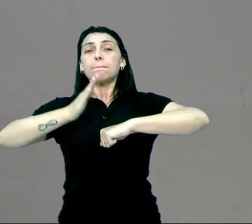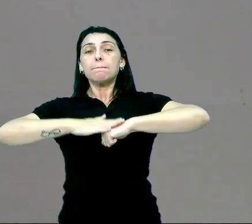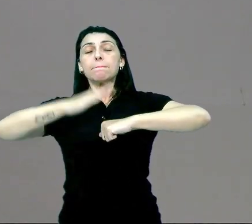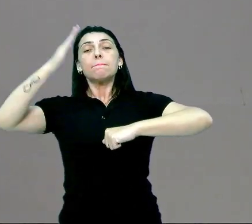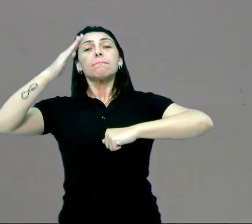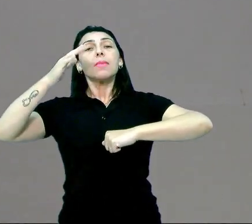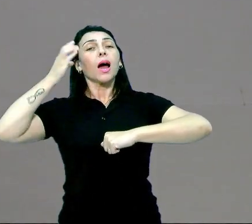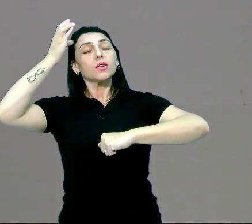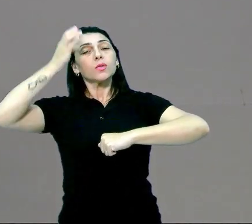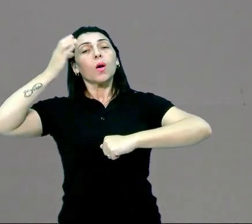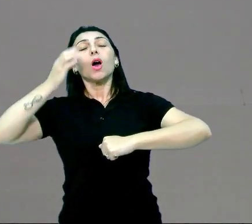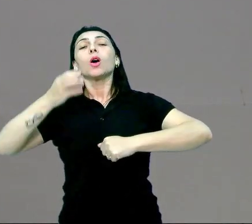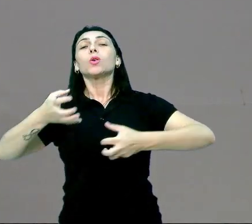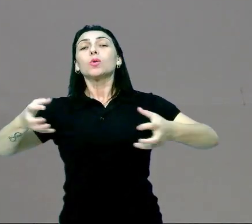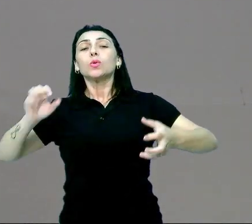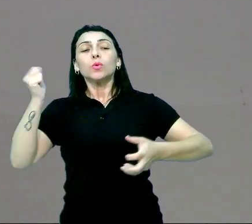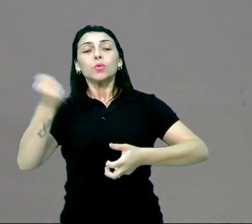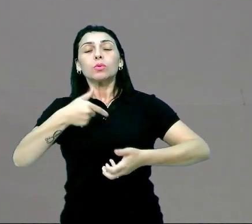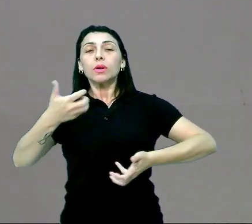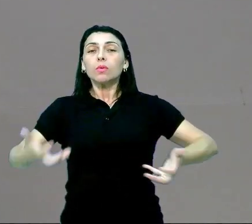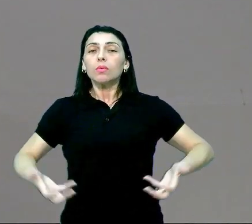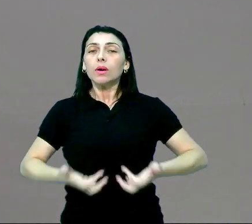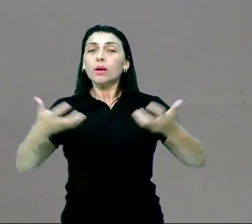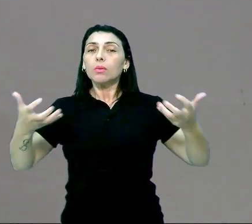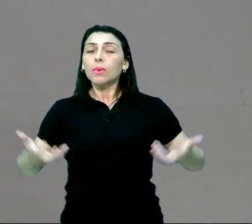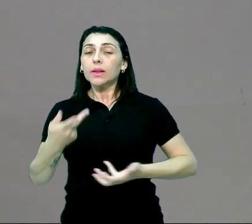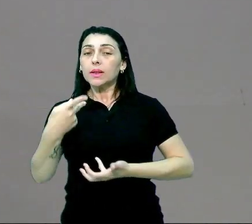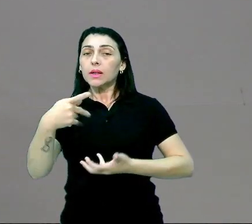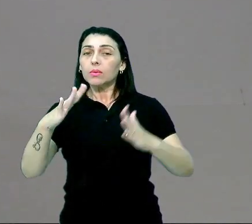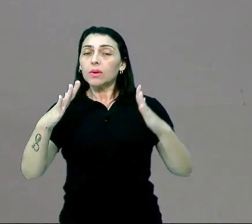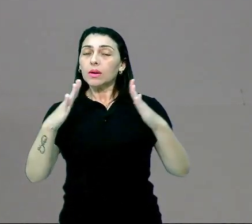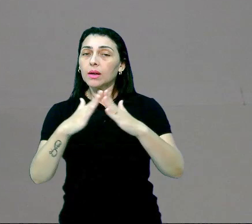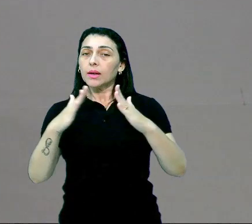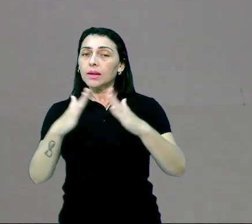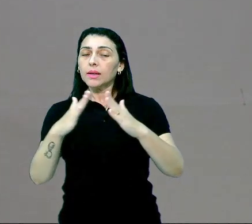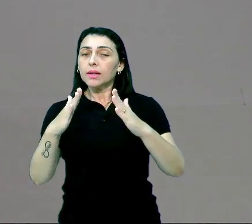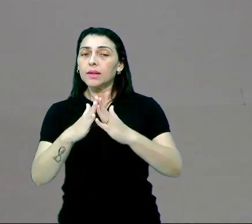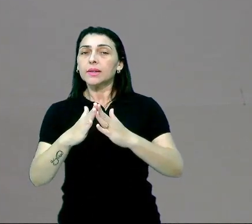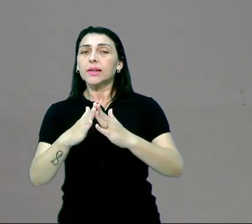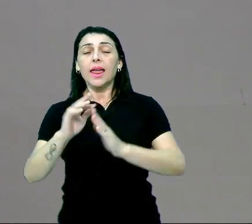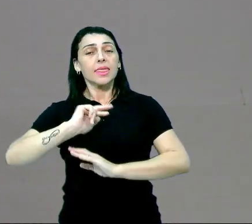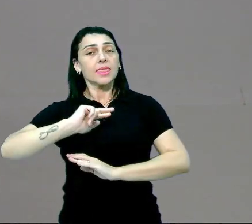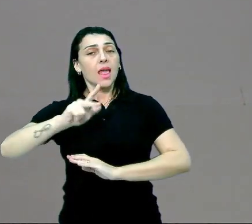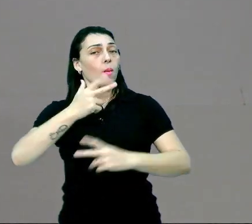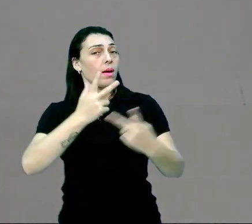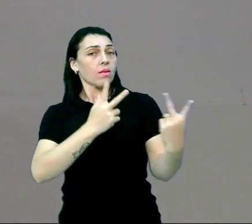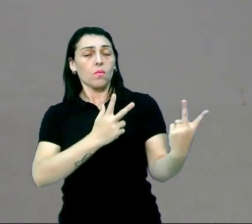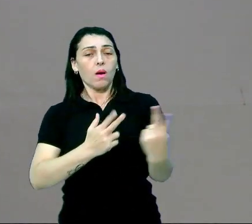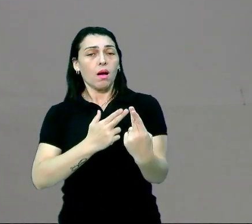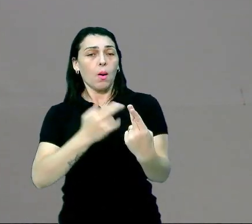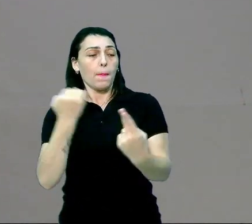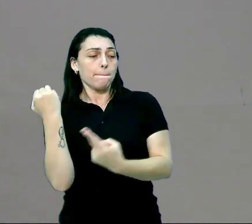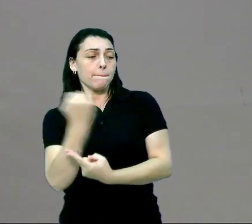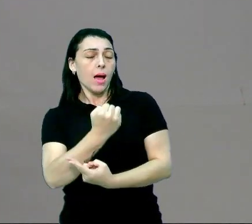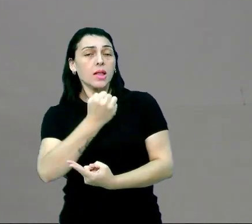uma planta de couve ou de alface que tem lá na tua horta. Então, não é a mesma coisa matar um animal ou